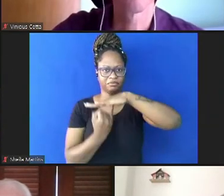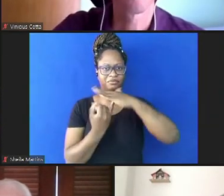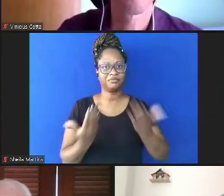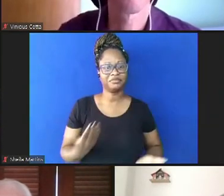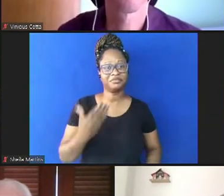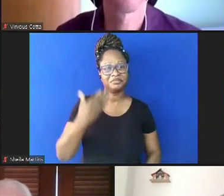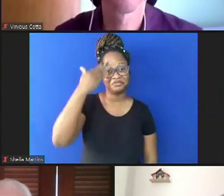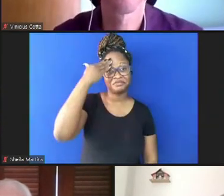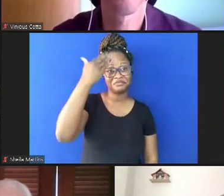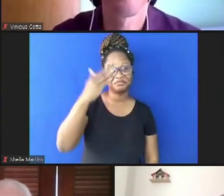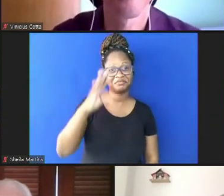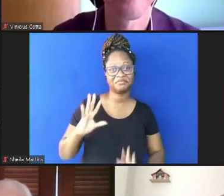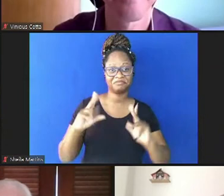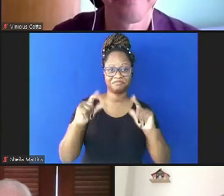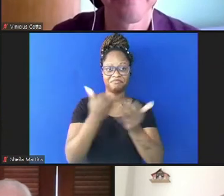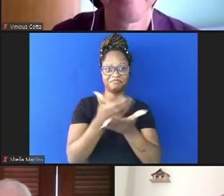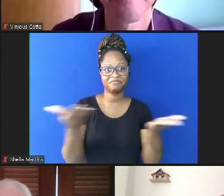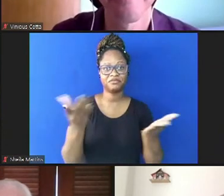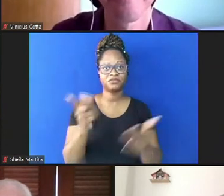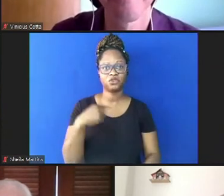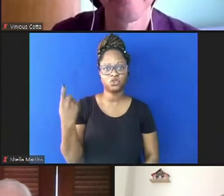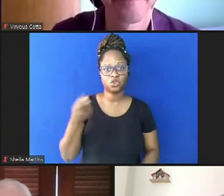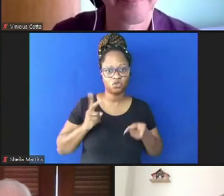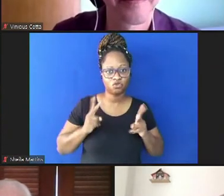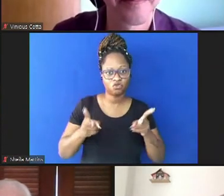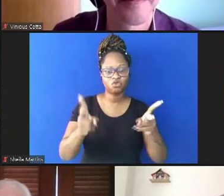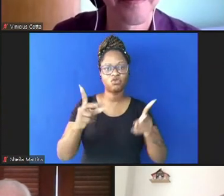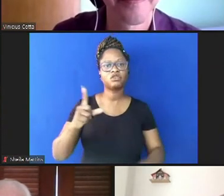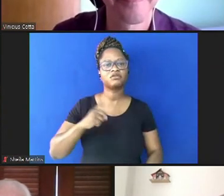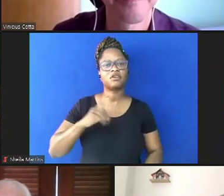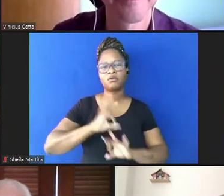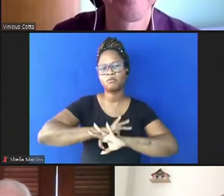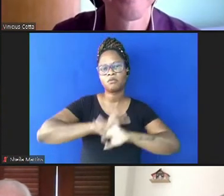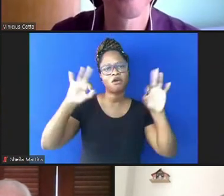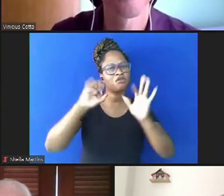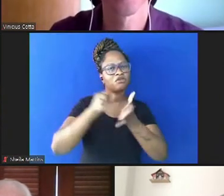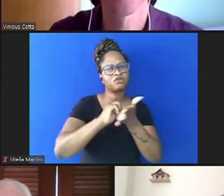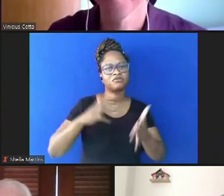obrigada a todos e todas, e vamos então, que tenhamos um ótimo evento. Um abraço.